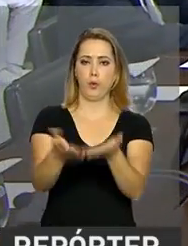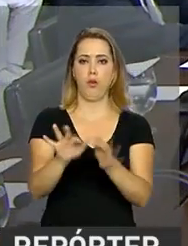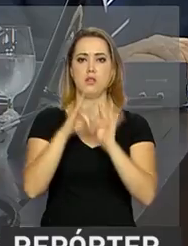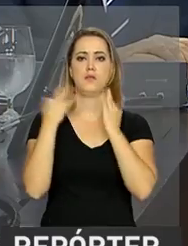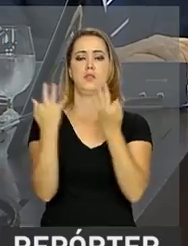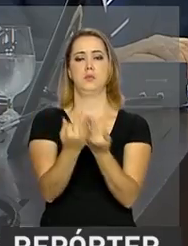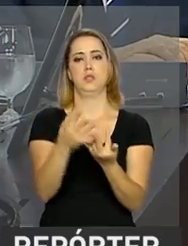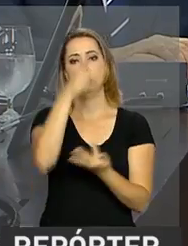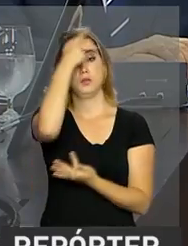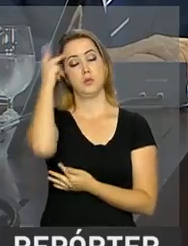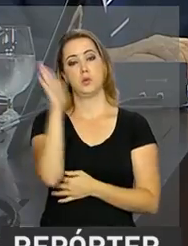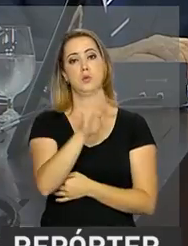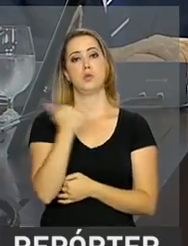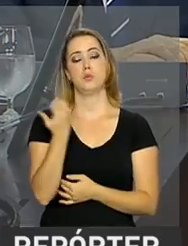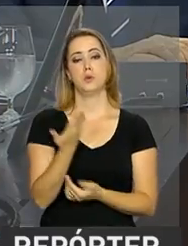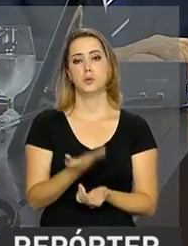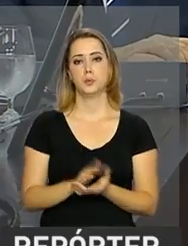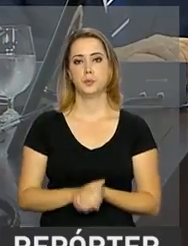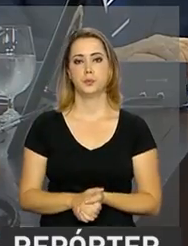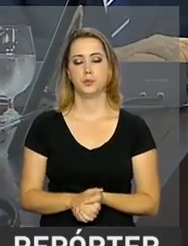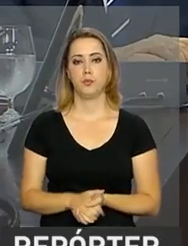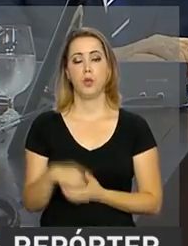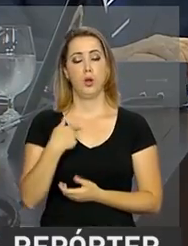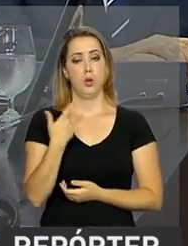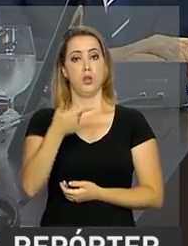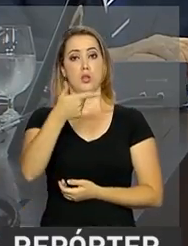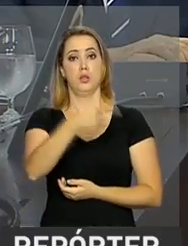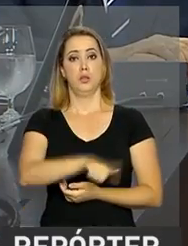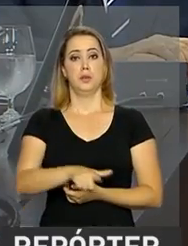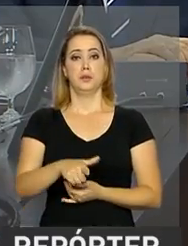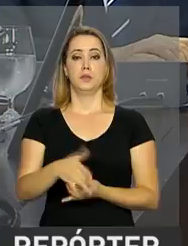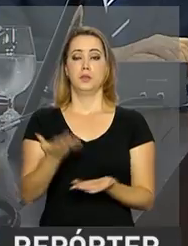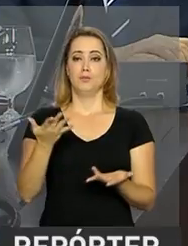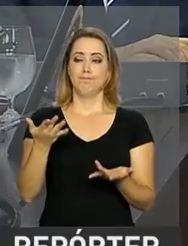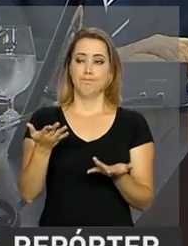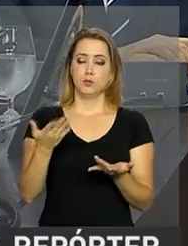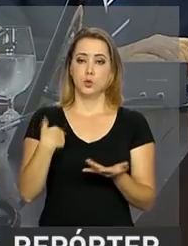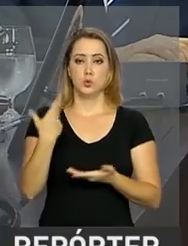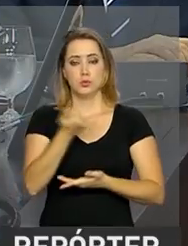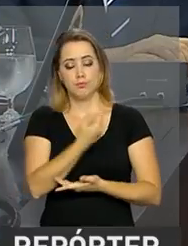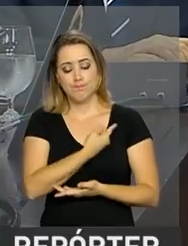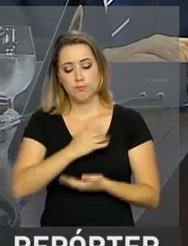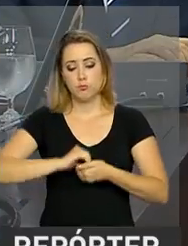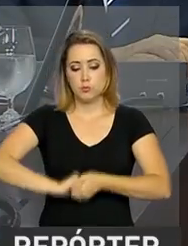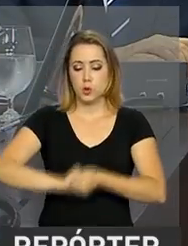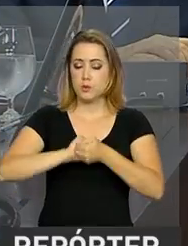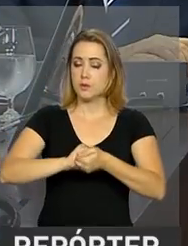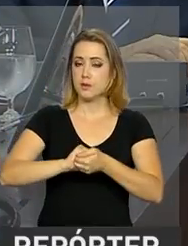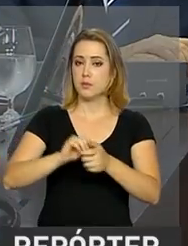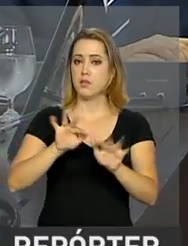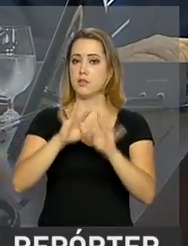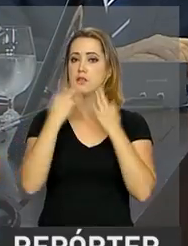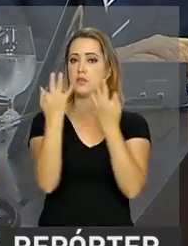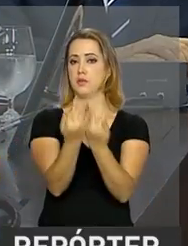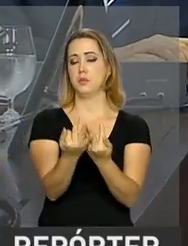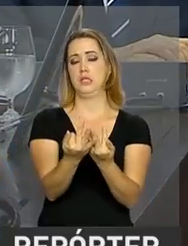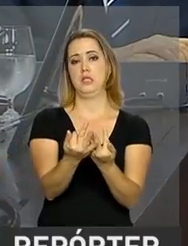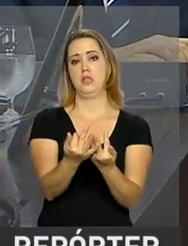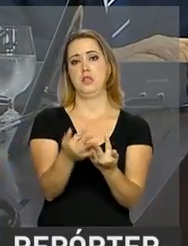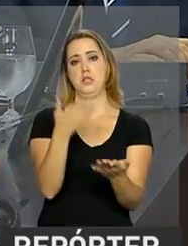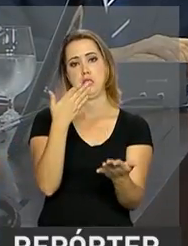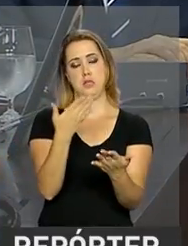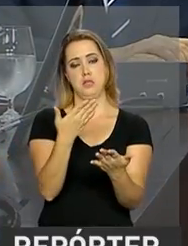rebelião quero mais uma vez expressar a nossa solidariedade com aqueles familiares né que perderam